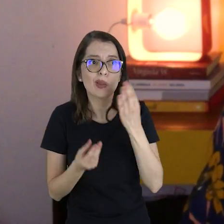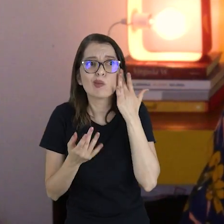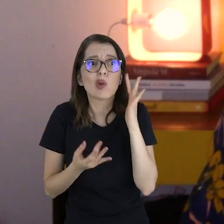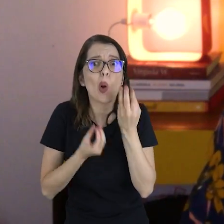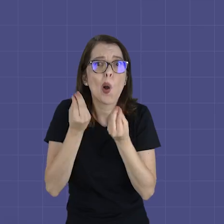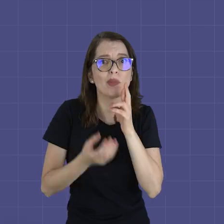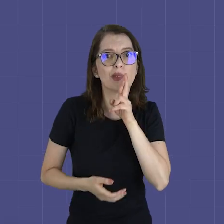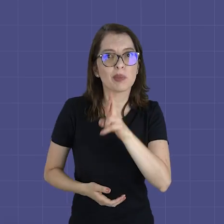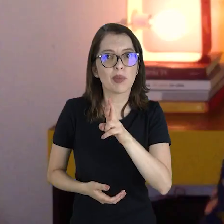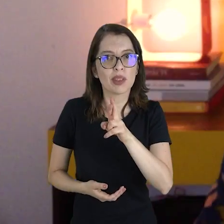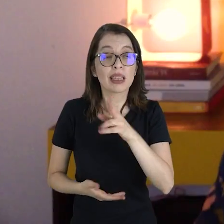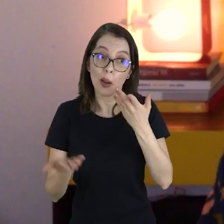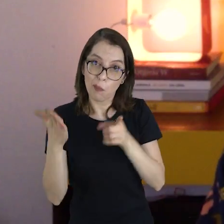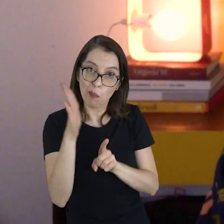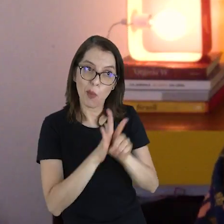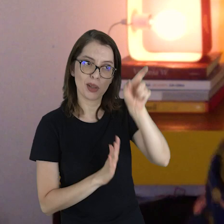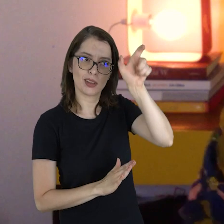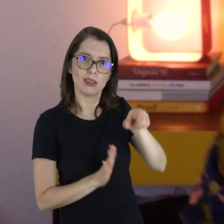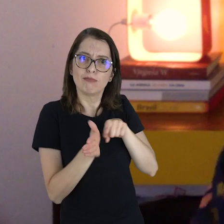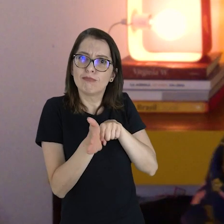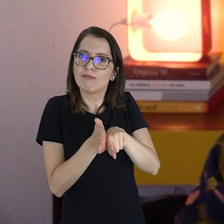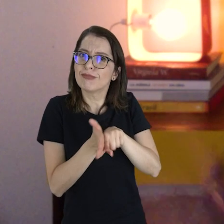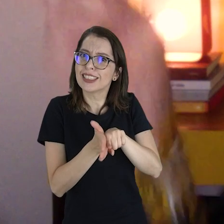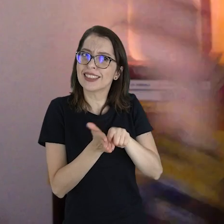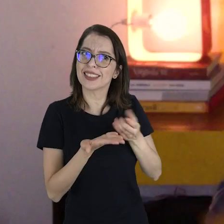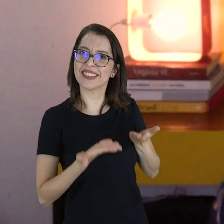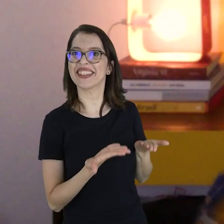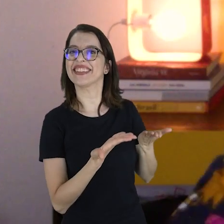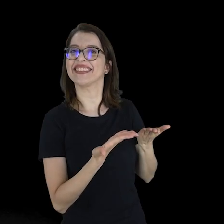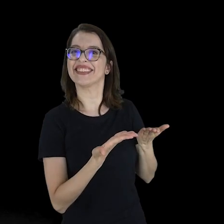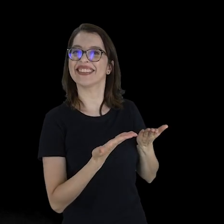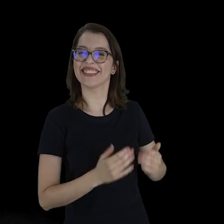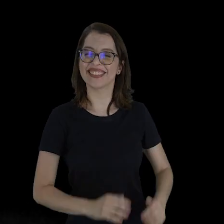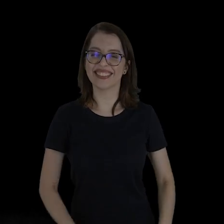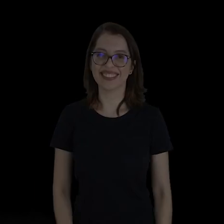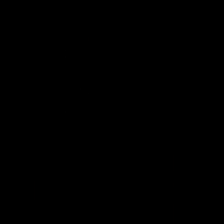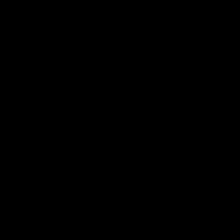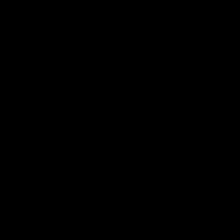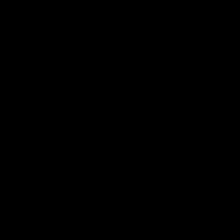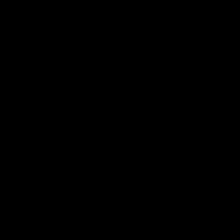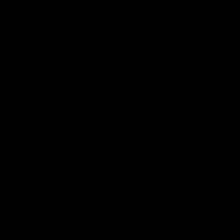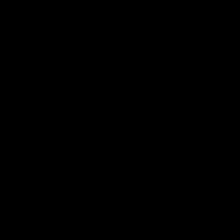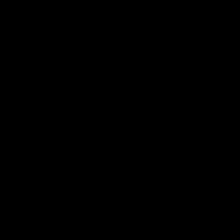como responder, pergunte à cientista!